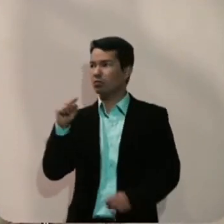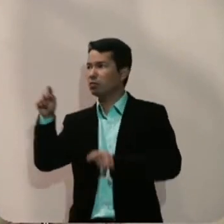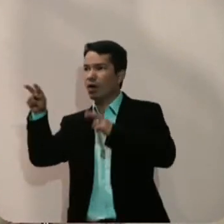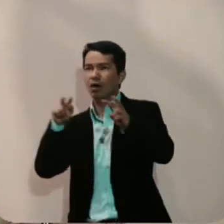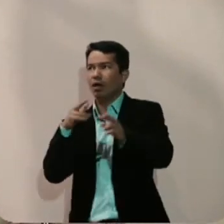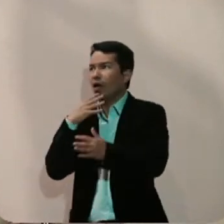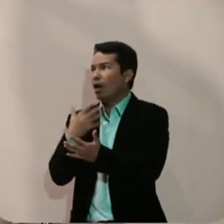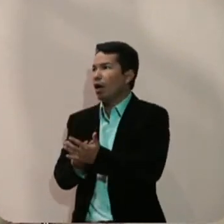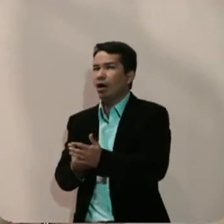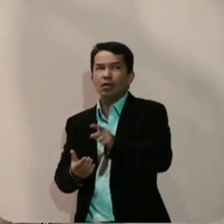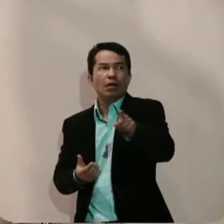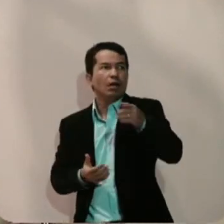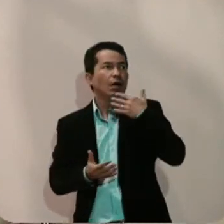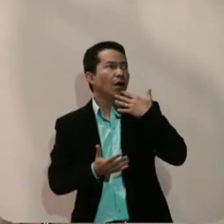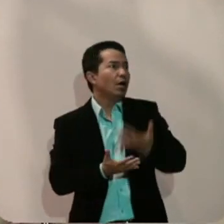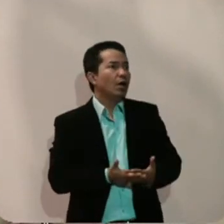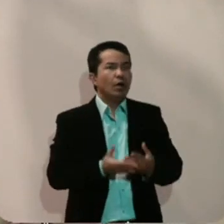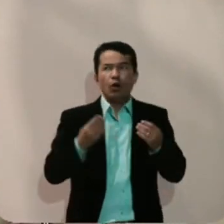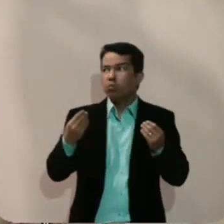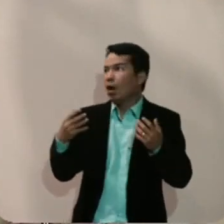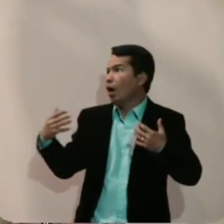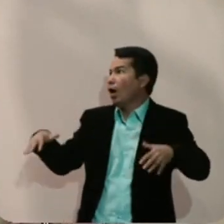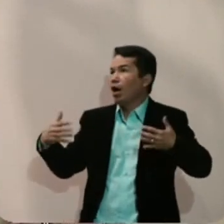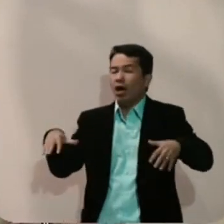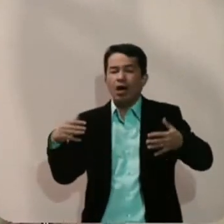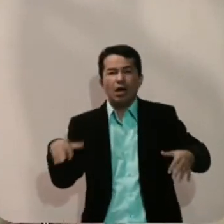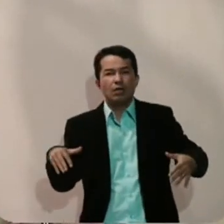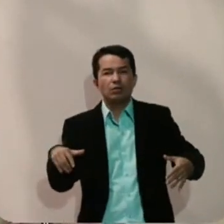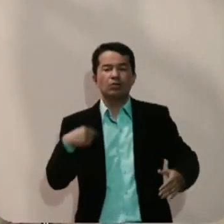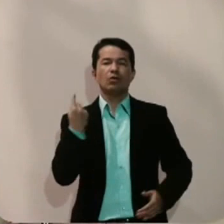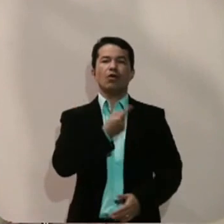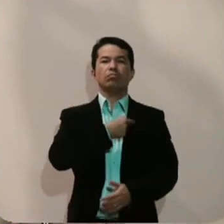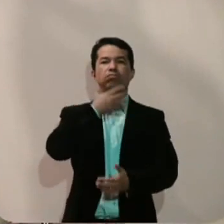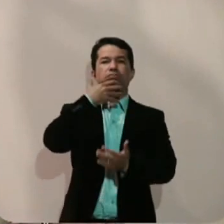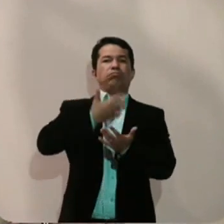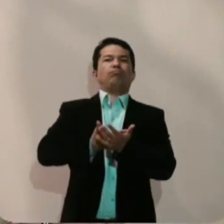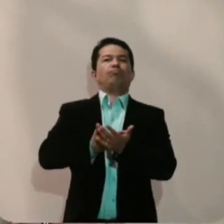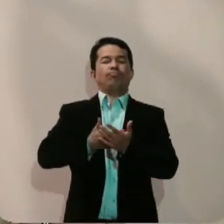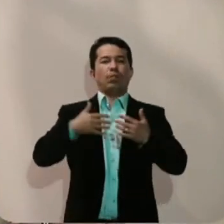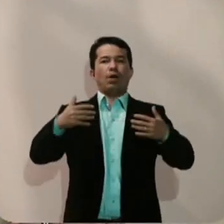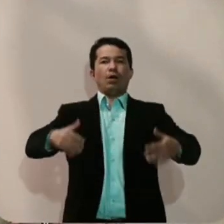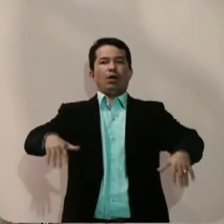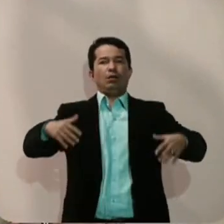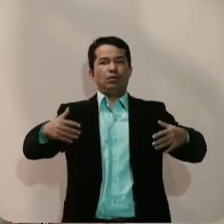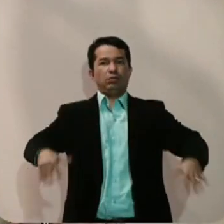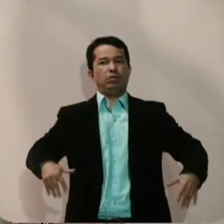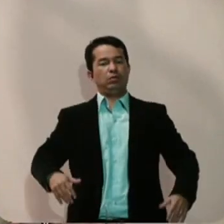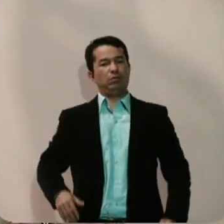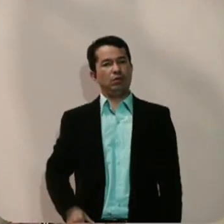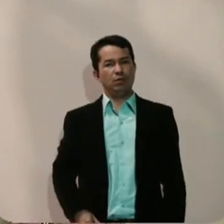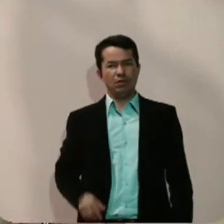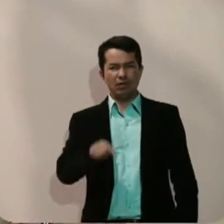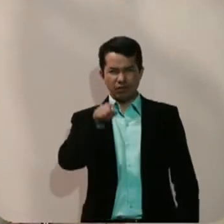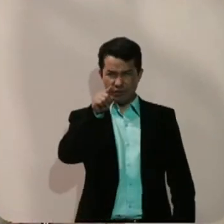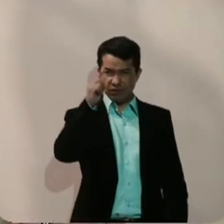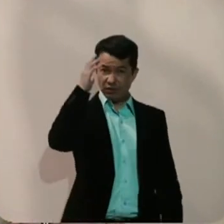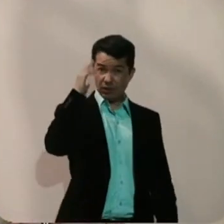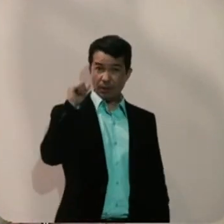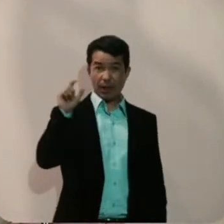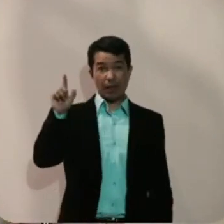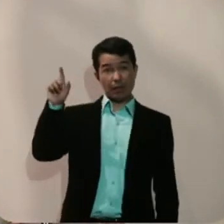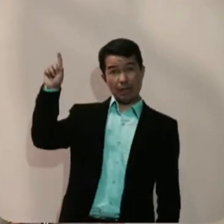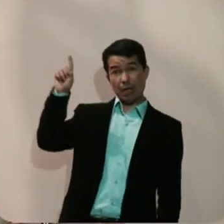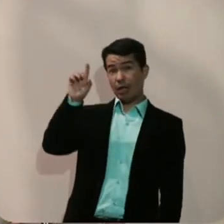pandemia, até no meio de uma recessão absurda. Tá? Estão falando que a Europa vai ter uma recessão